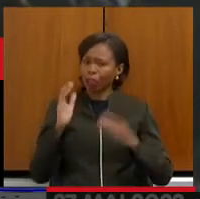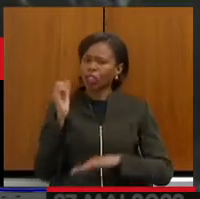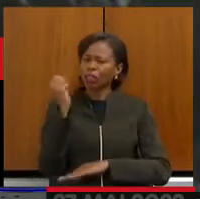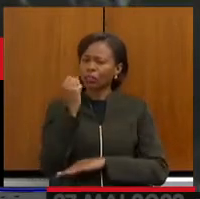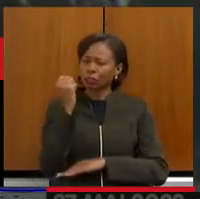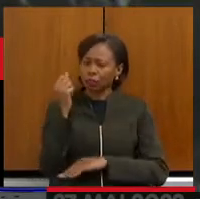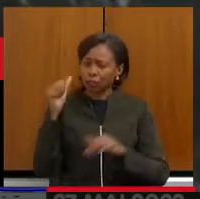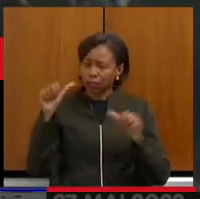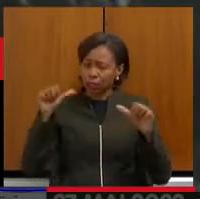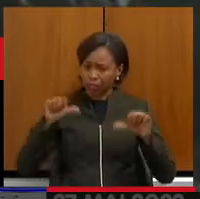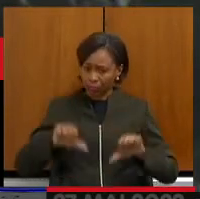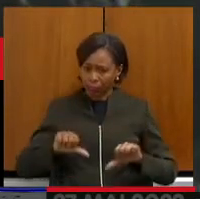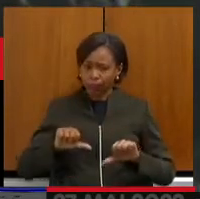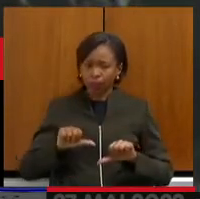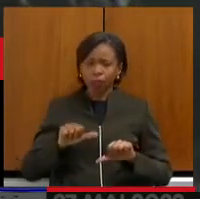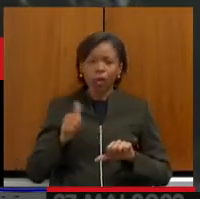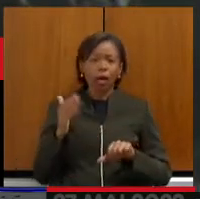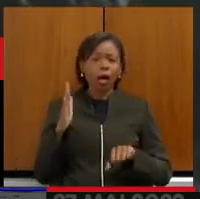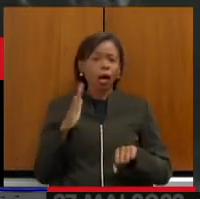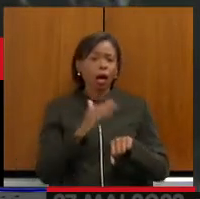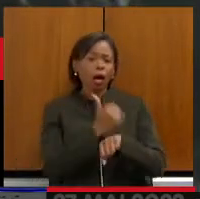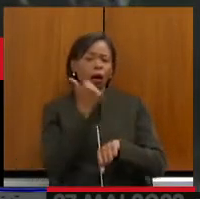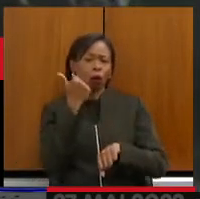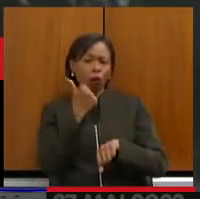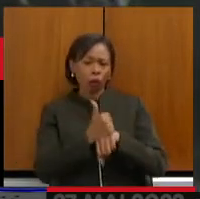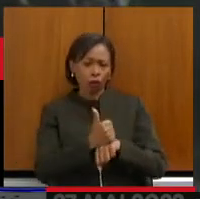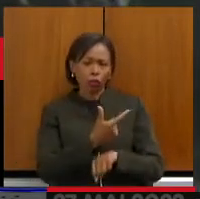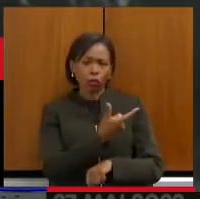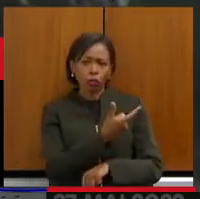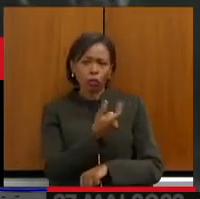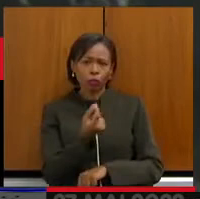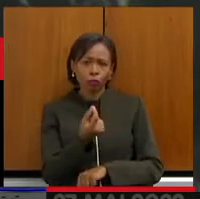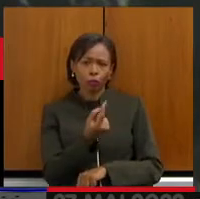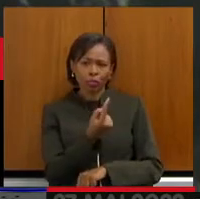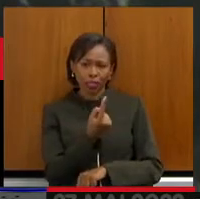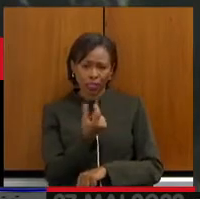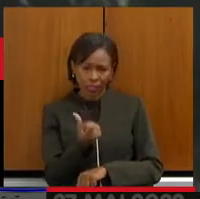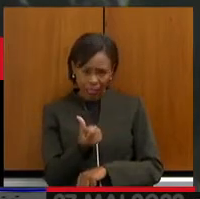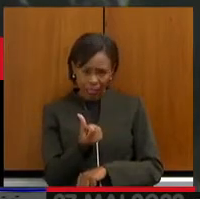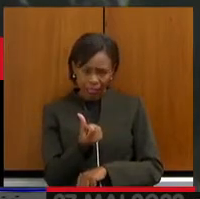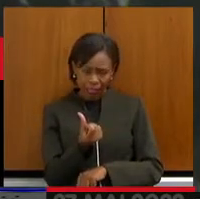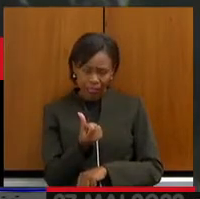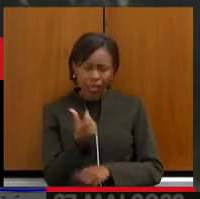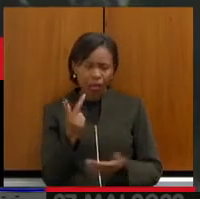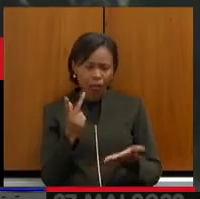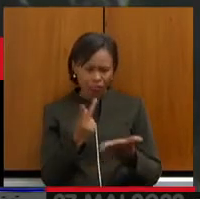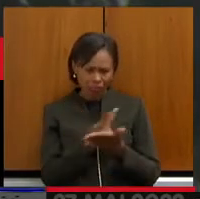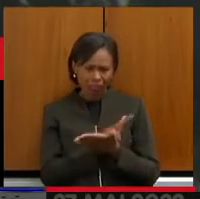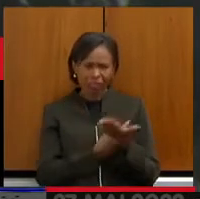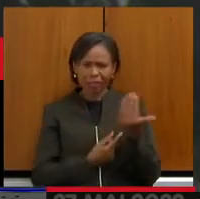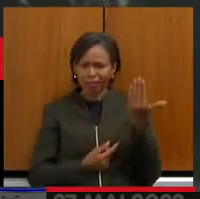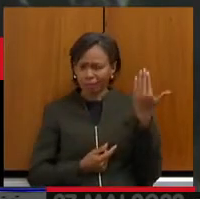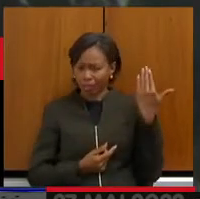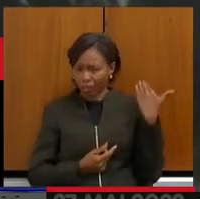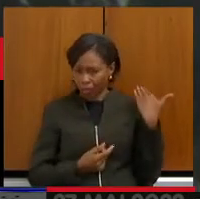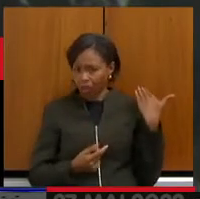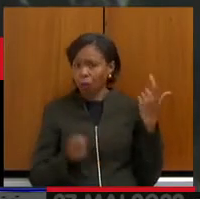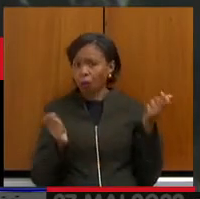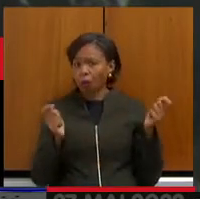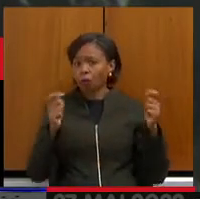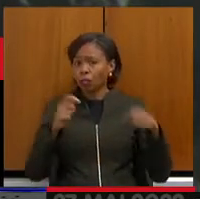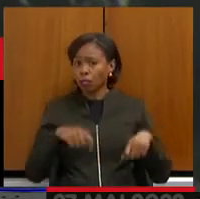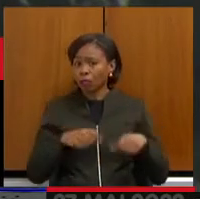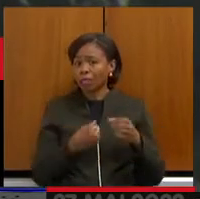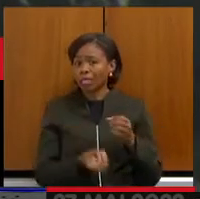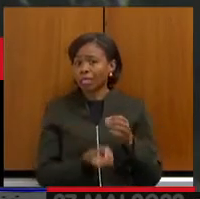a partir do golpe misógino de 2016 foi possível o implementar a